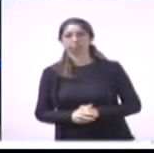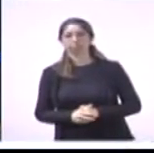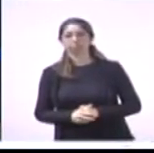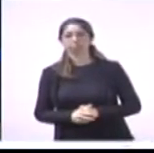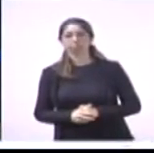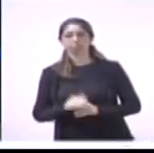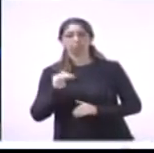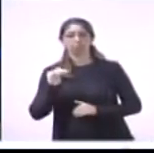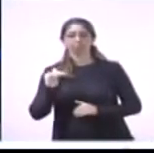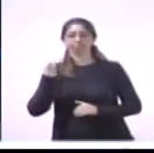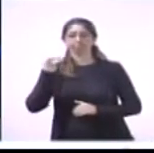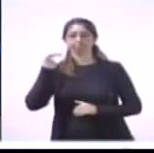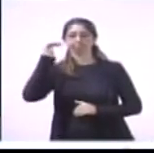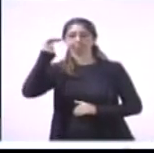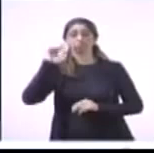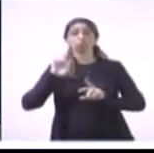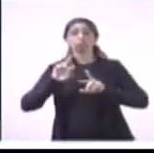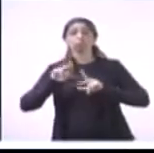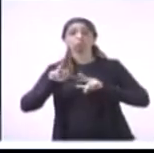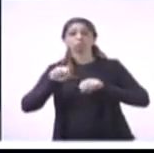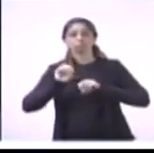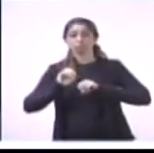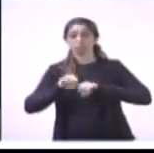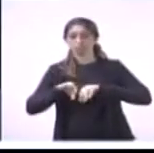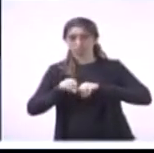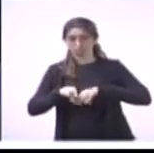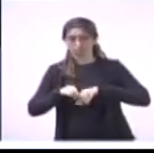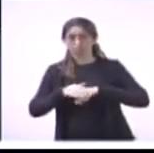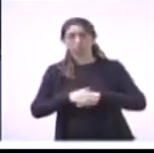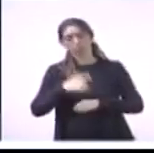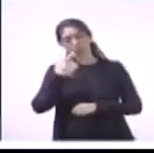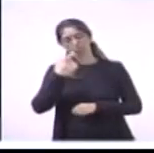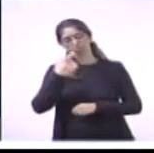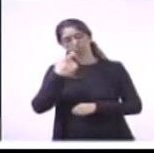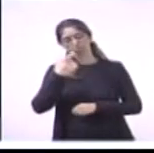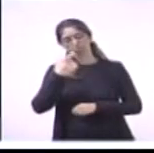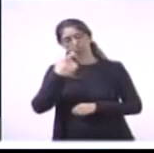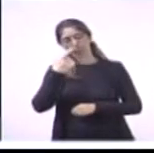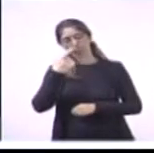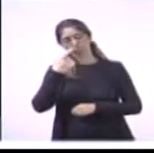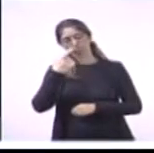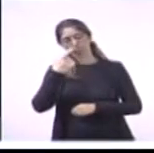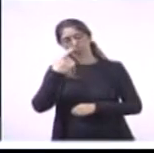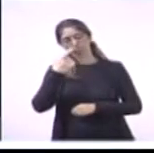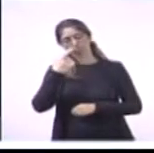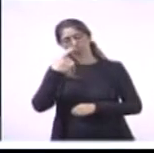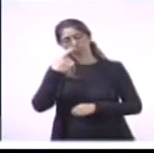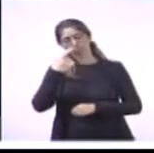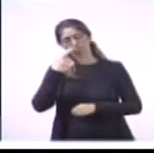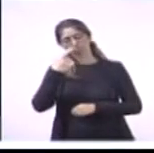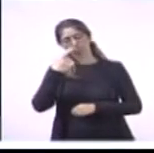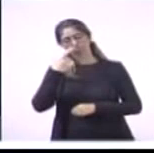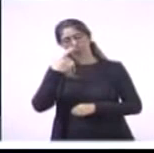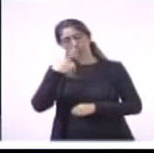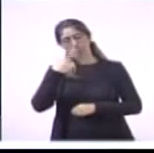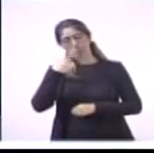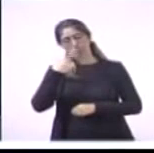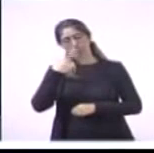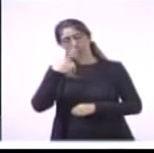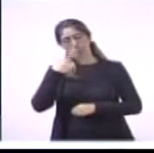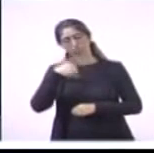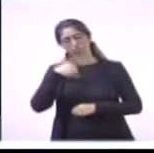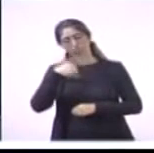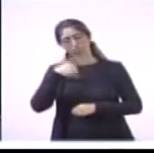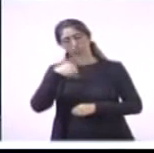então eu sou favorável, tal, e também ressalto o empenho